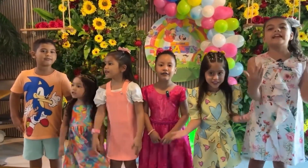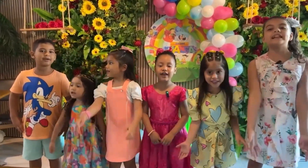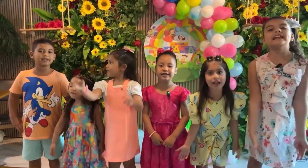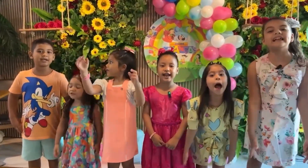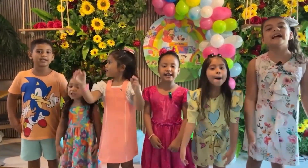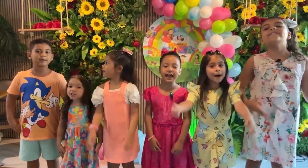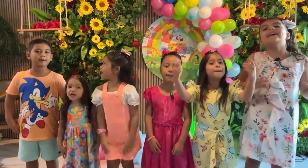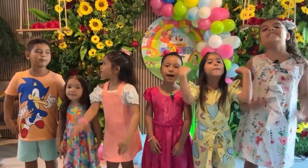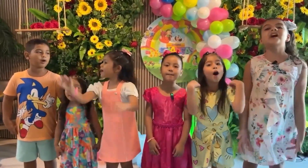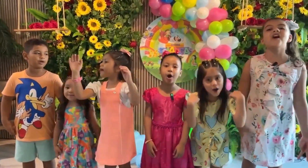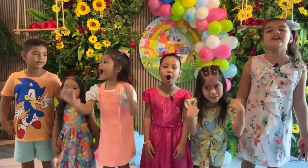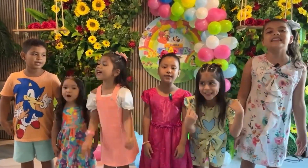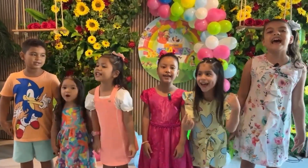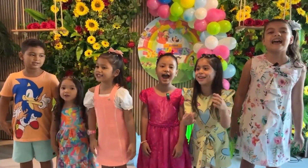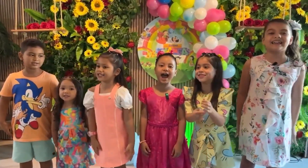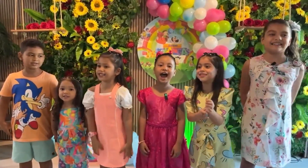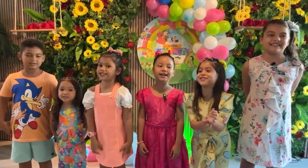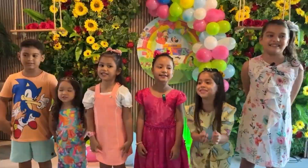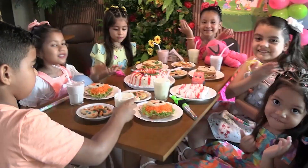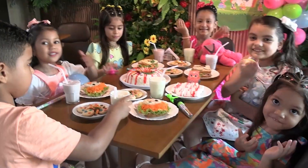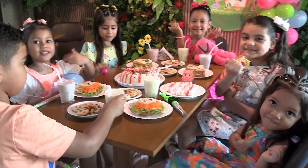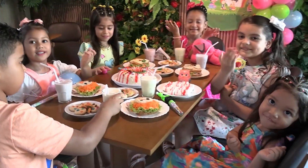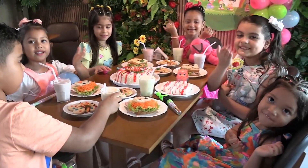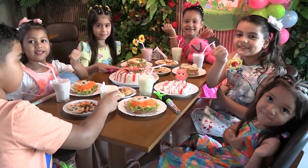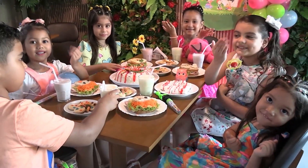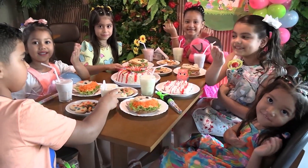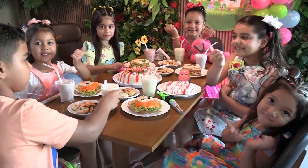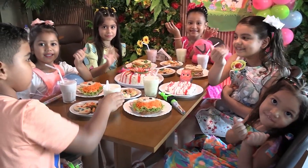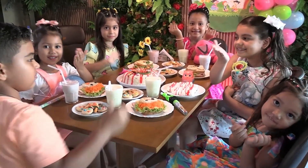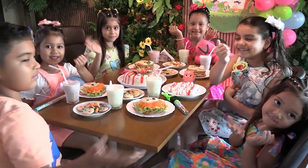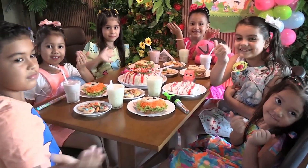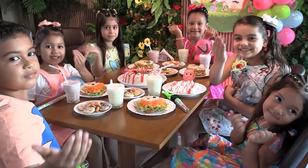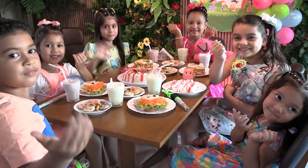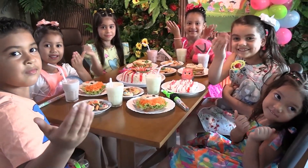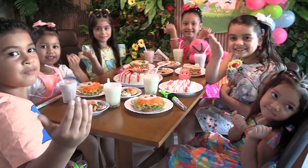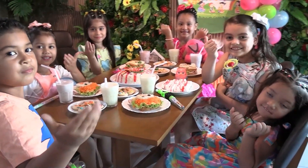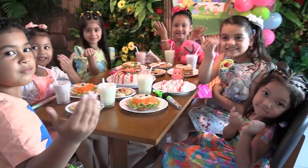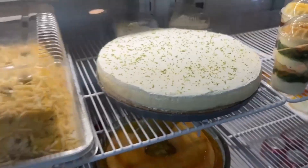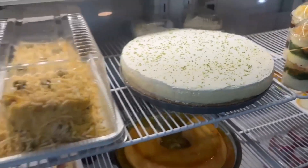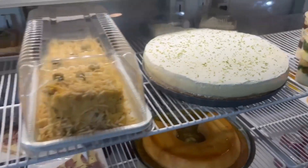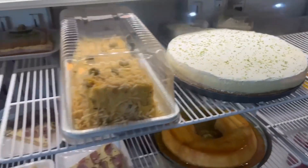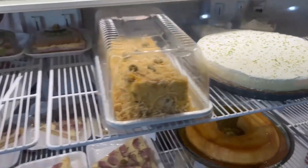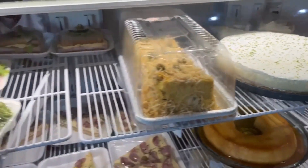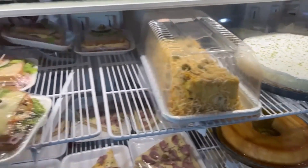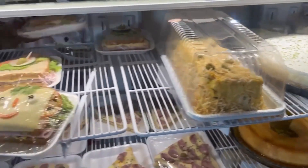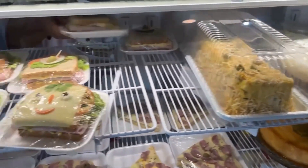na Cafeteria Mamonas. Pula, pula, pipoquinha.